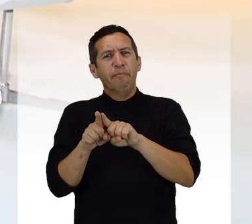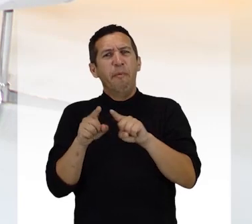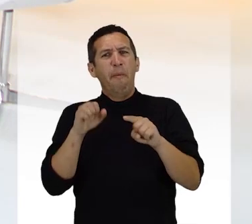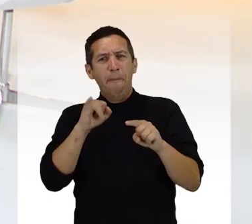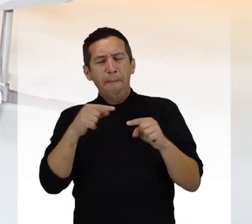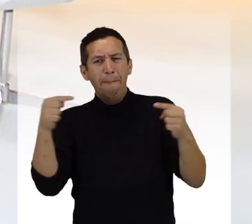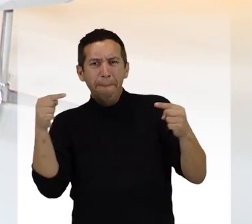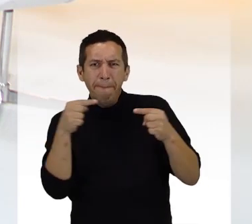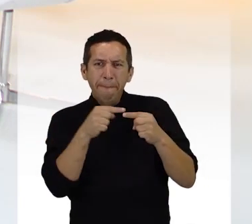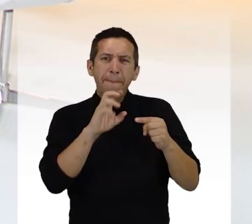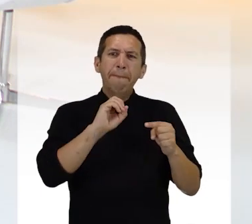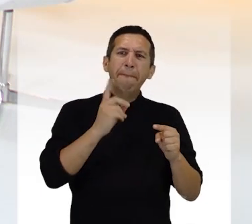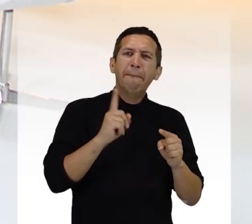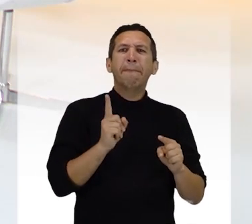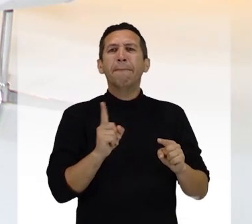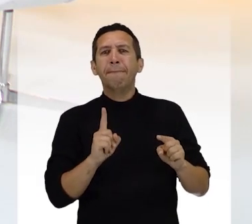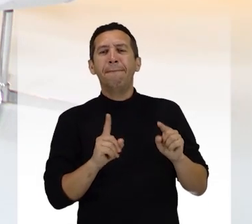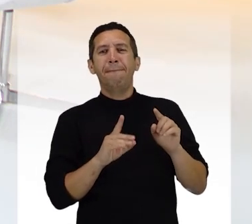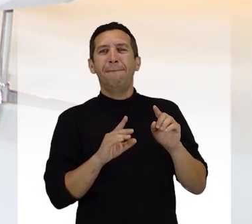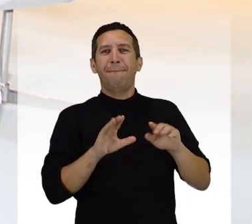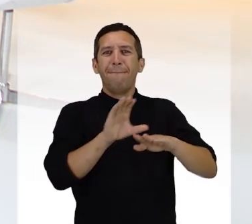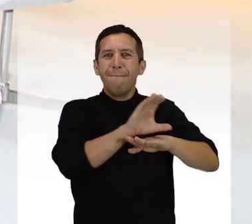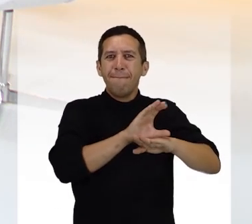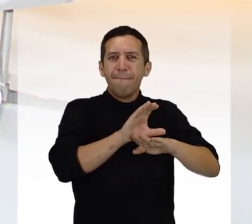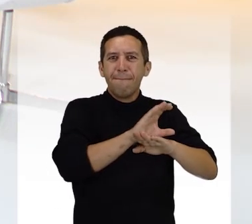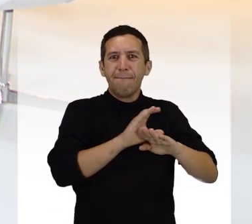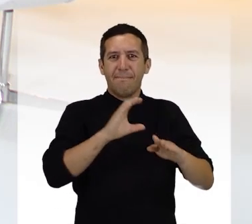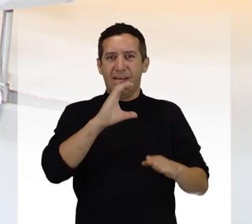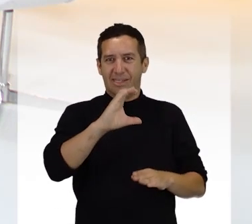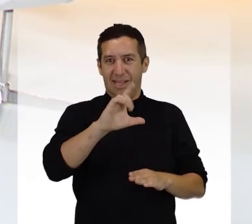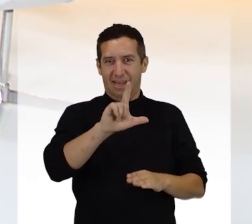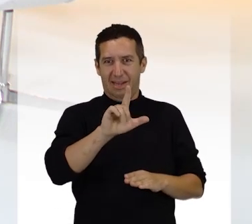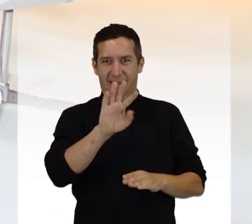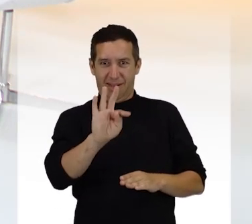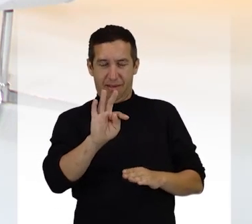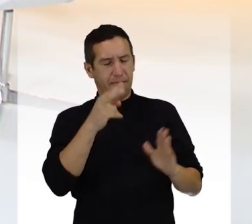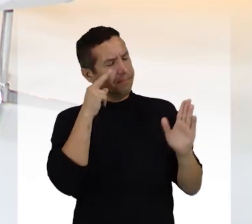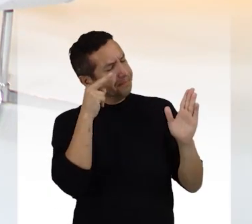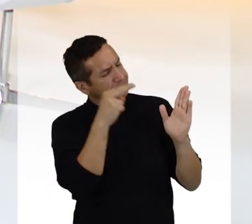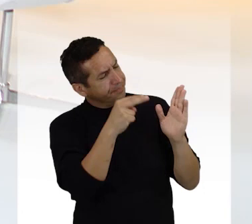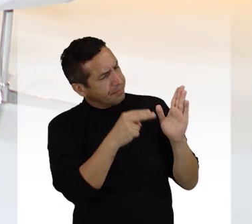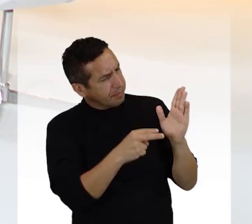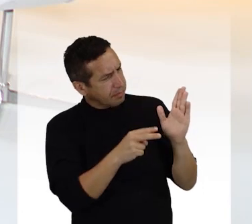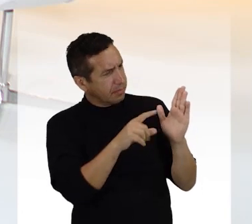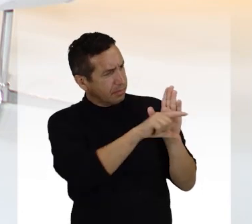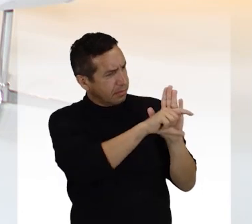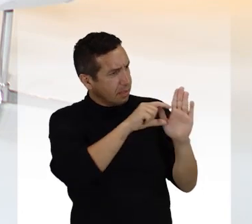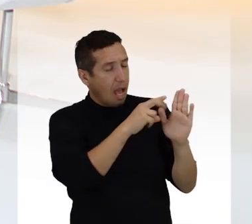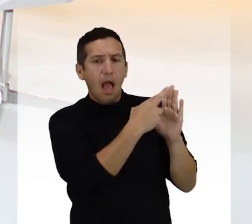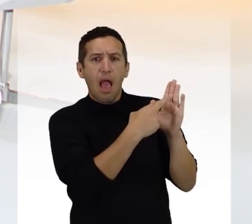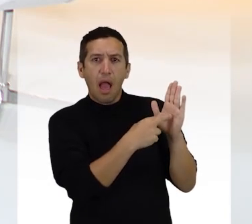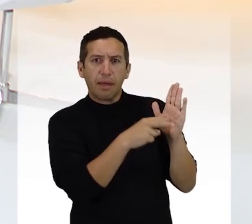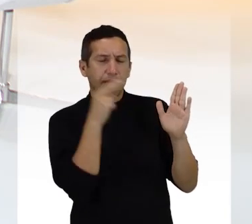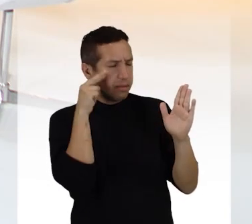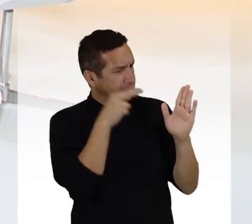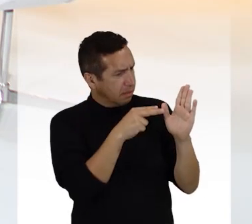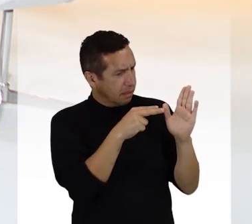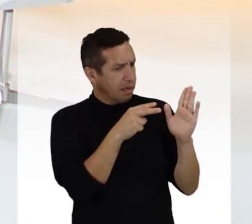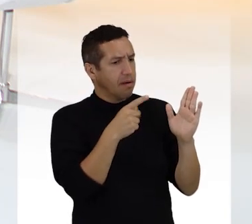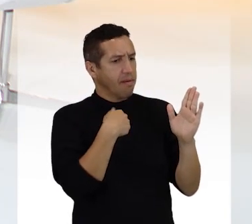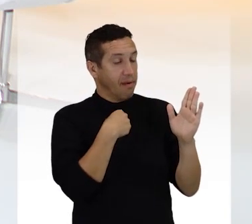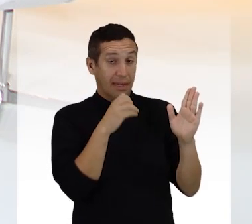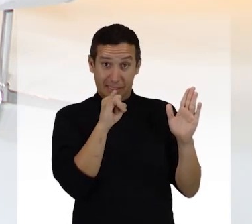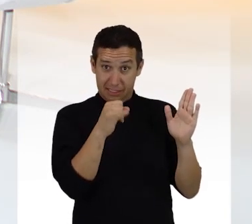da inconstitucionalidade ou não desse artigo específico da CLT. Porque se fôssemos nos pautar por